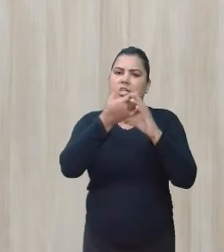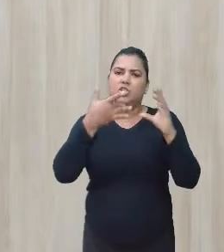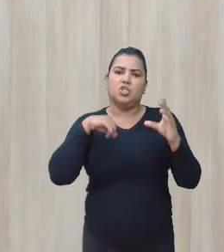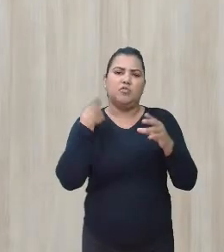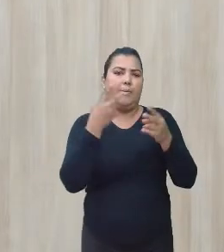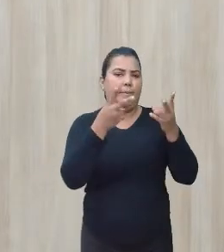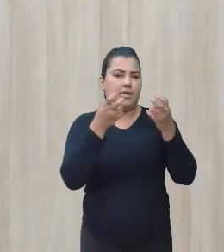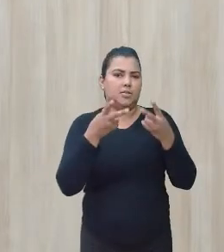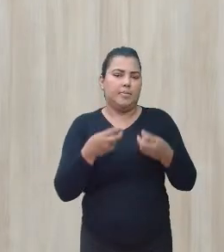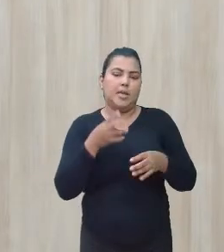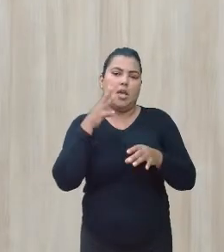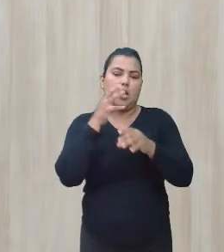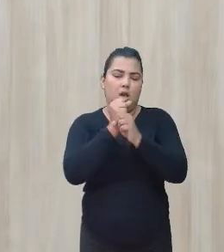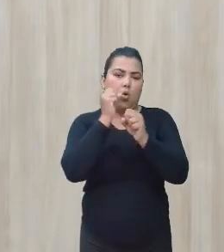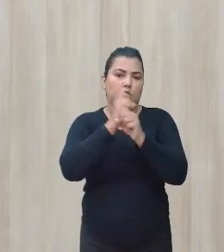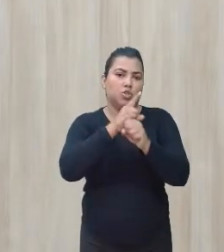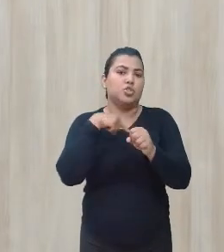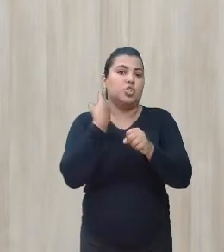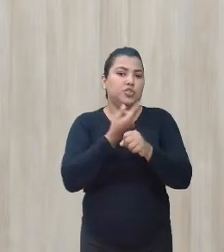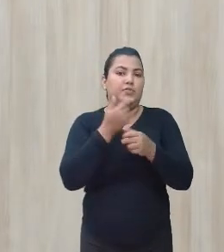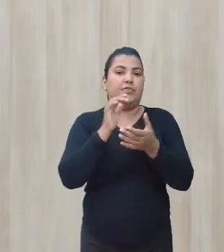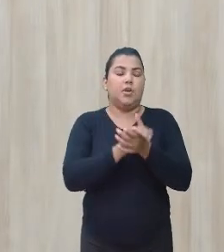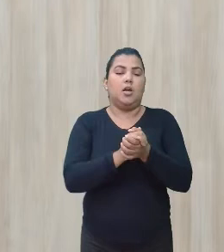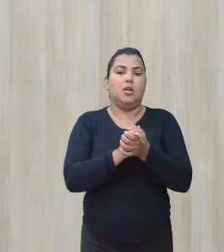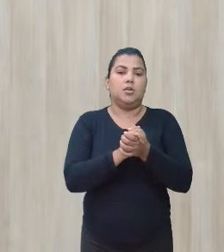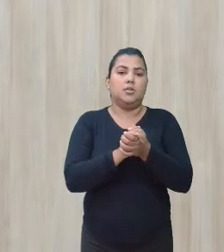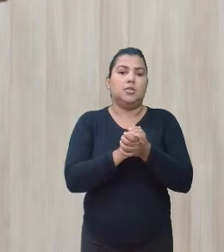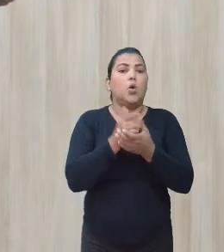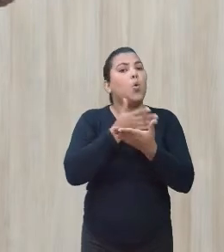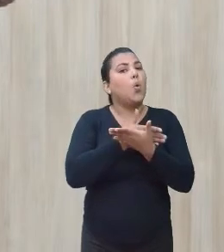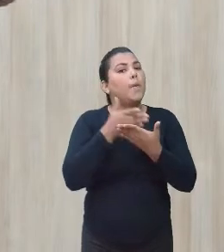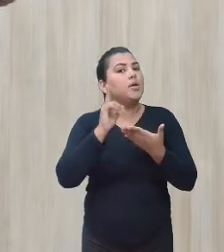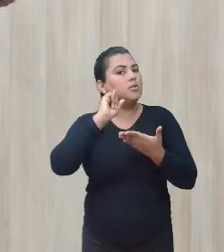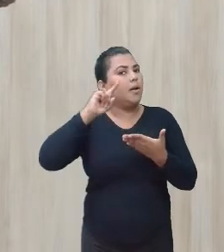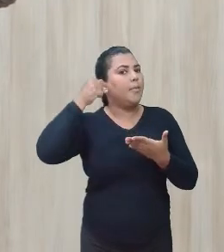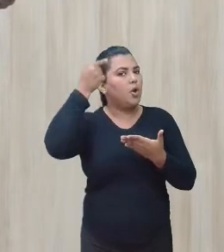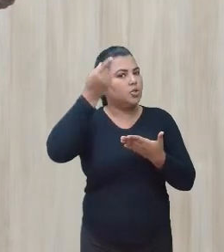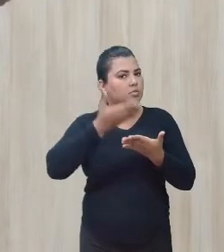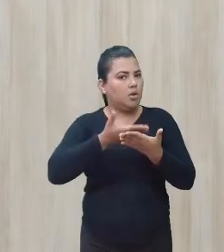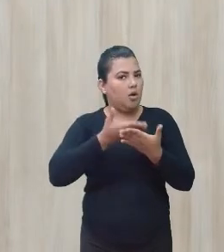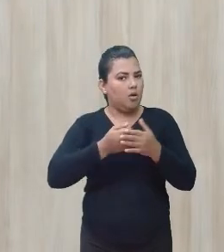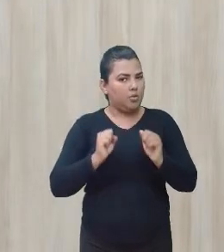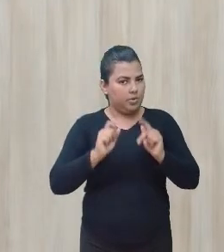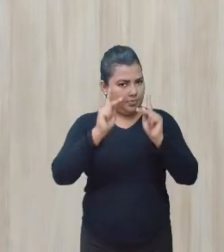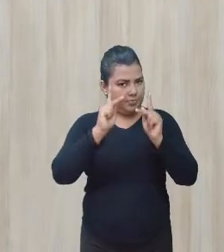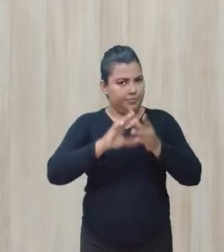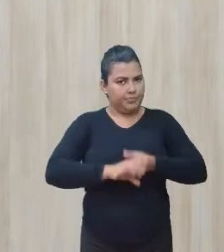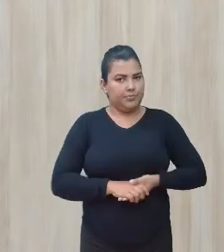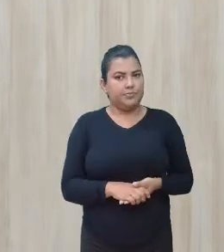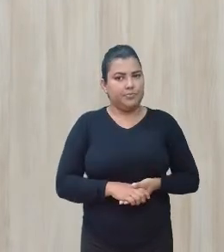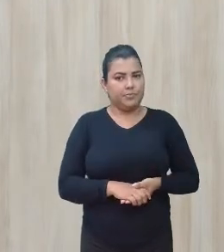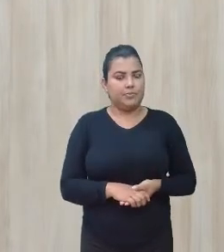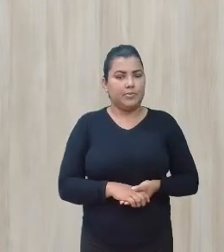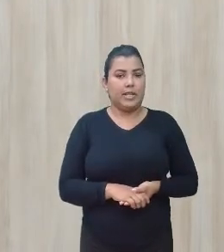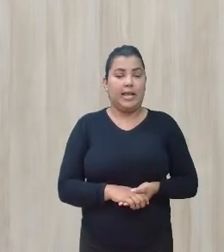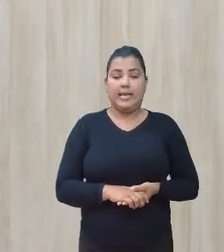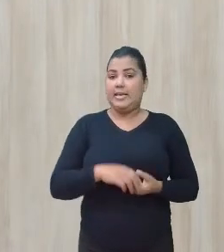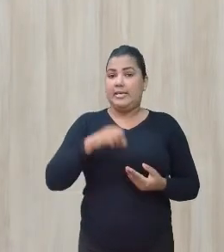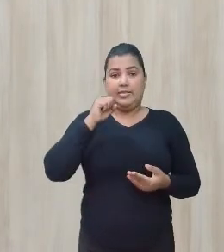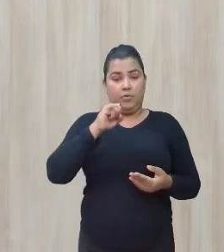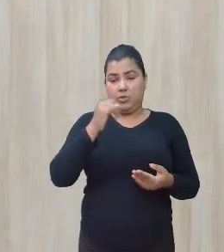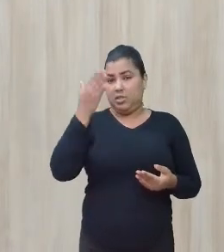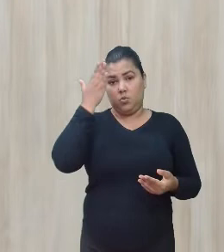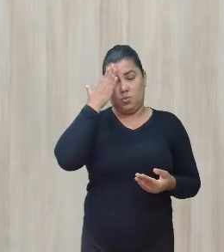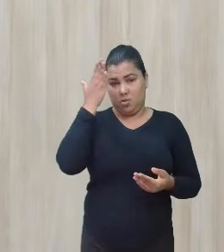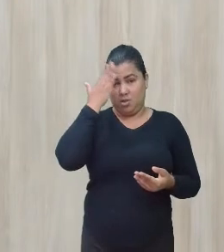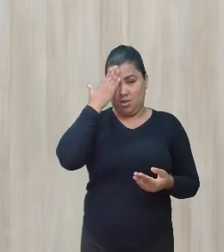agora, que são cálculos que a gente vai ser o início da nossa próxima aula, tá certo? Então, se você não